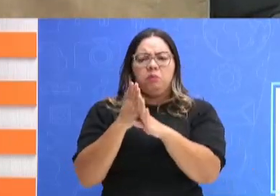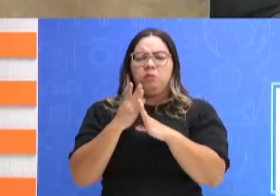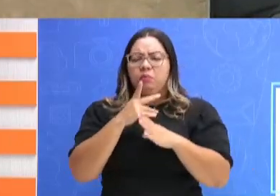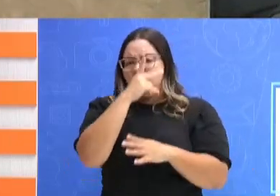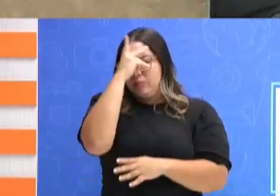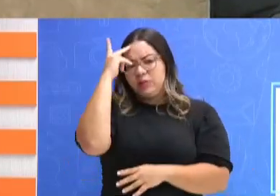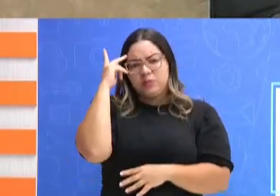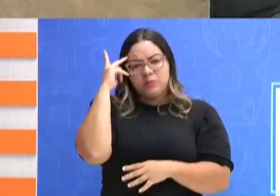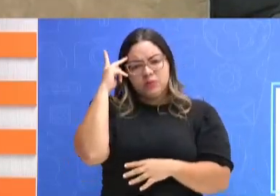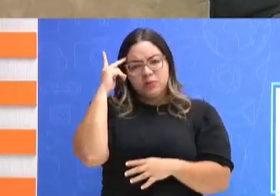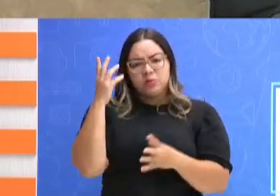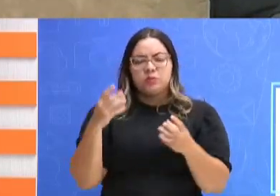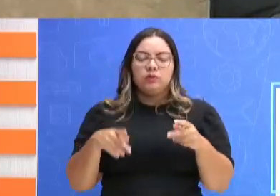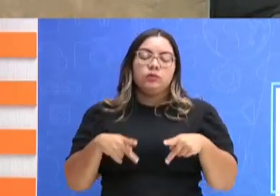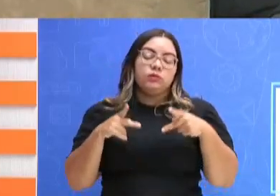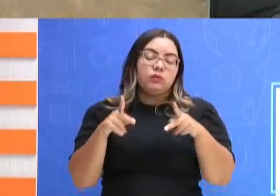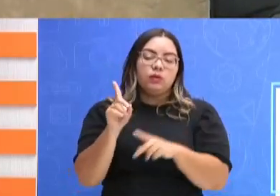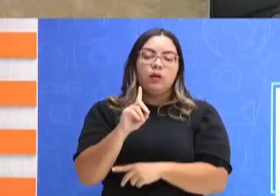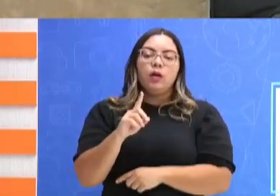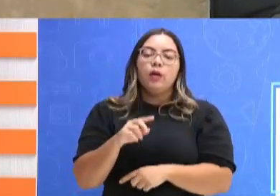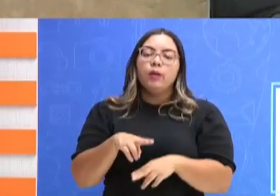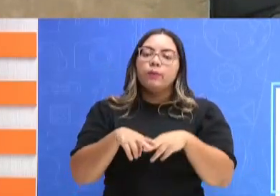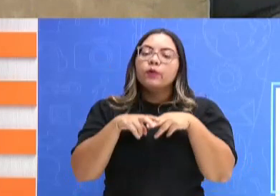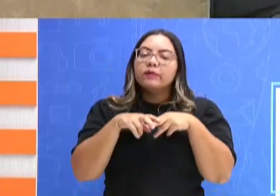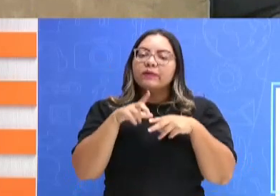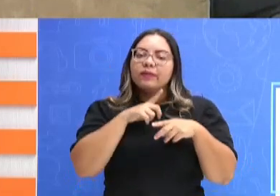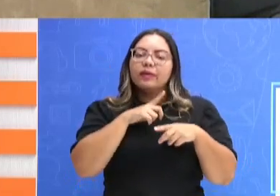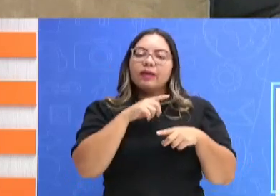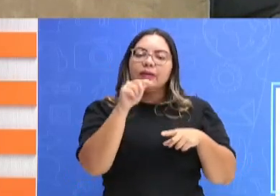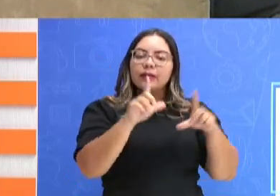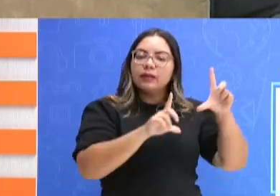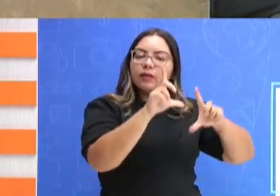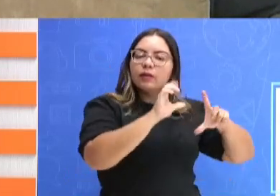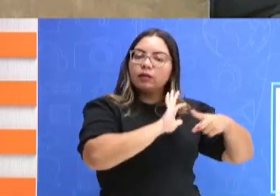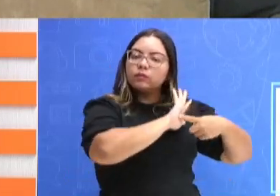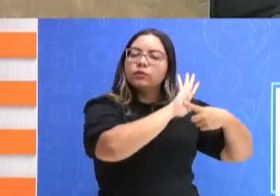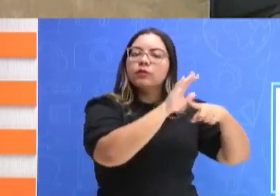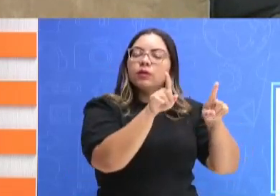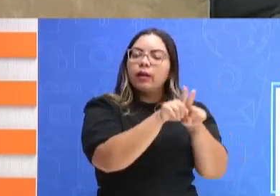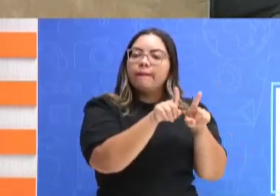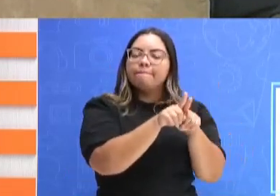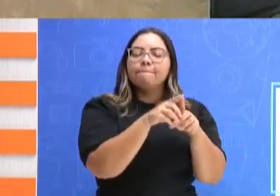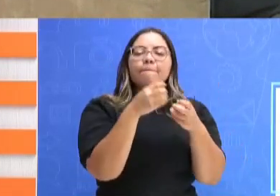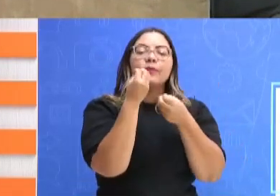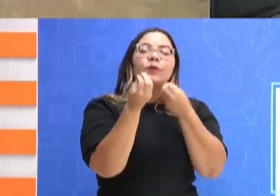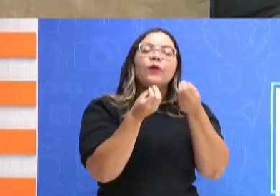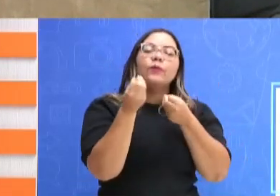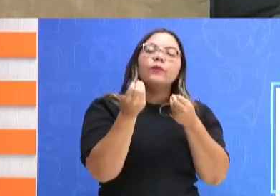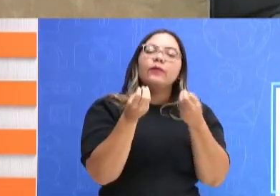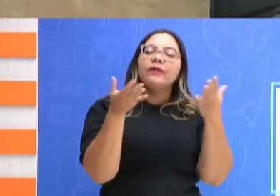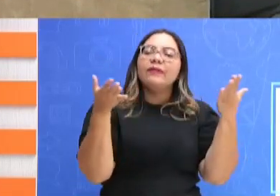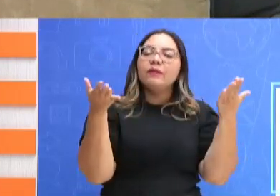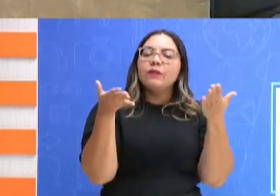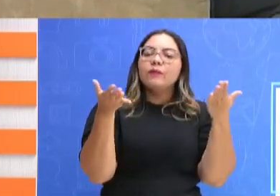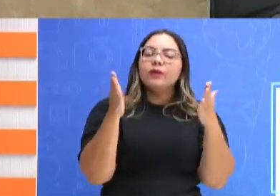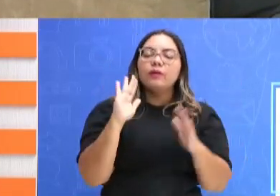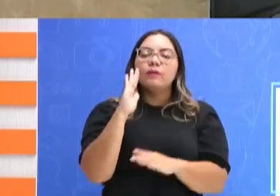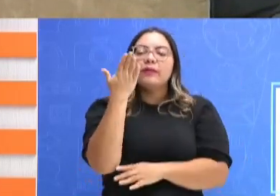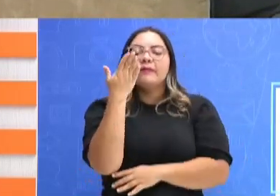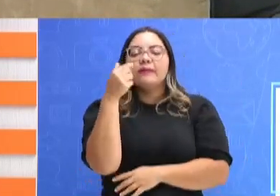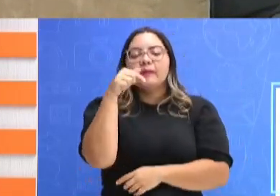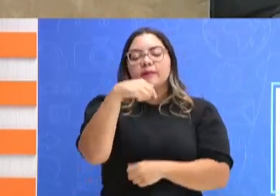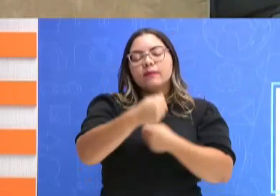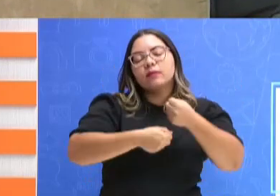Como é que o senhor vai fazer? Inclusive, já está rodando o comercial aqui na TV, né? Como é que vai ser esse ano a festa das